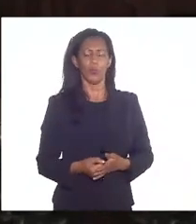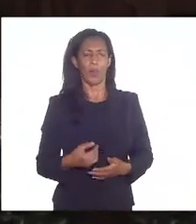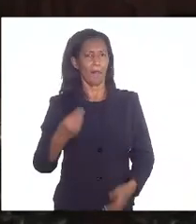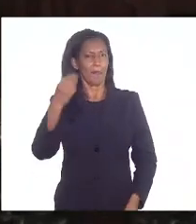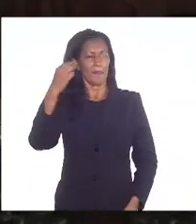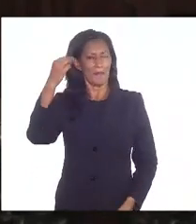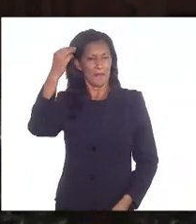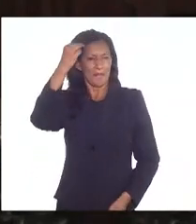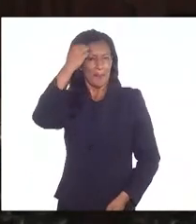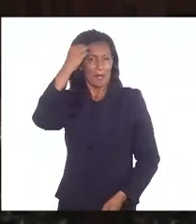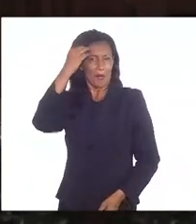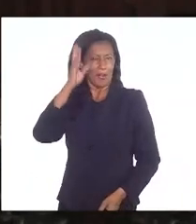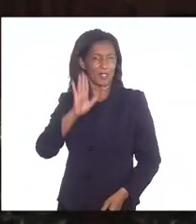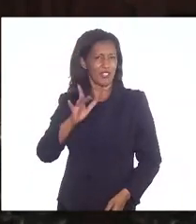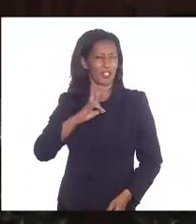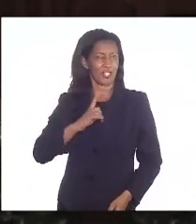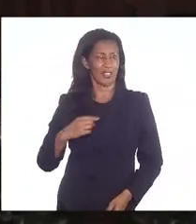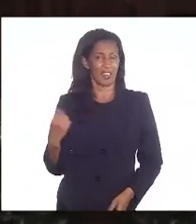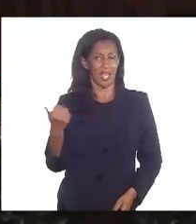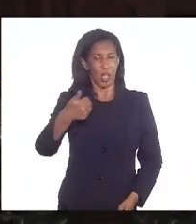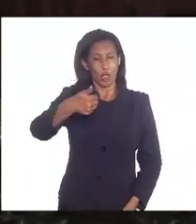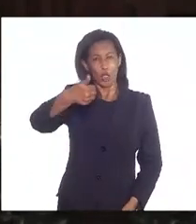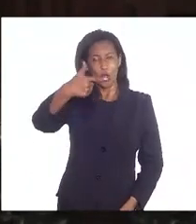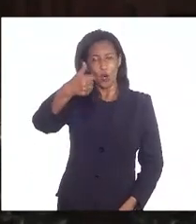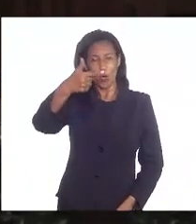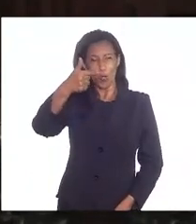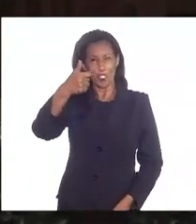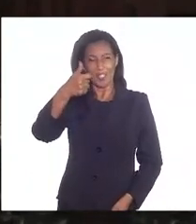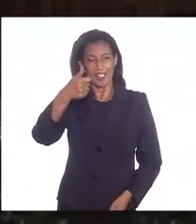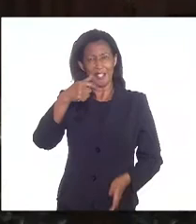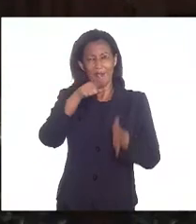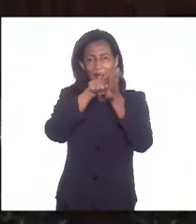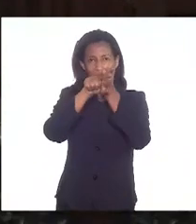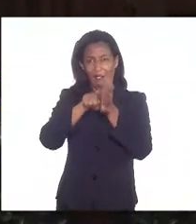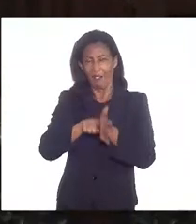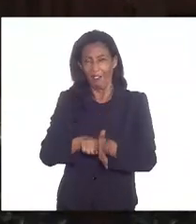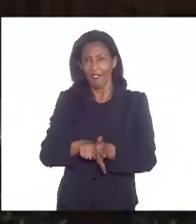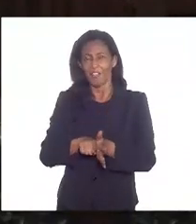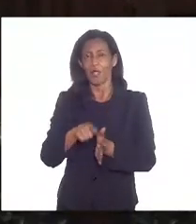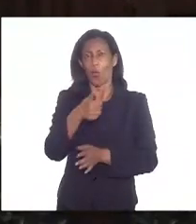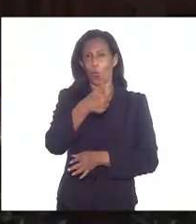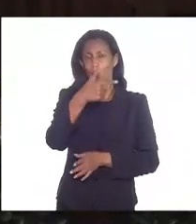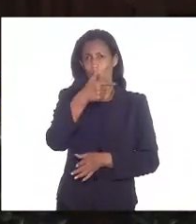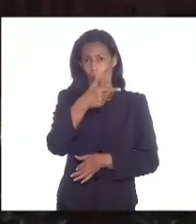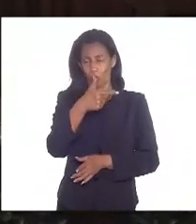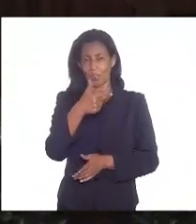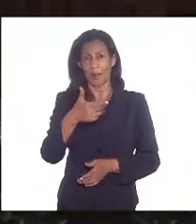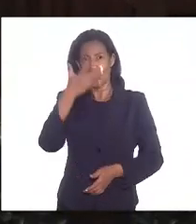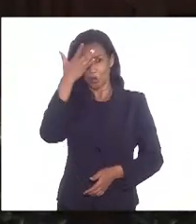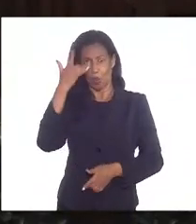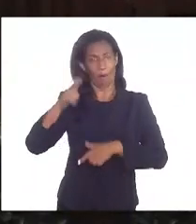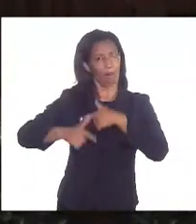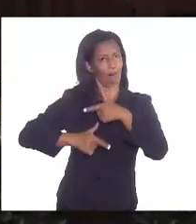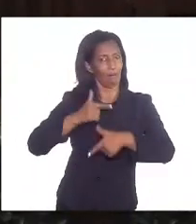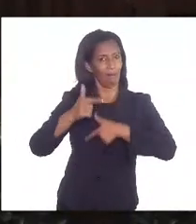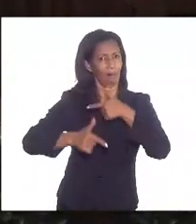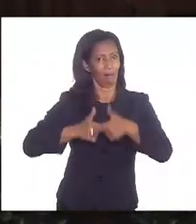memória, já tem 2 auditores fiscais para fazer tal tarefa,